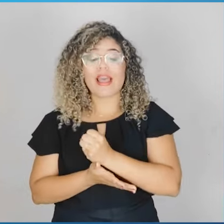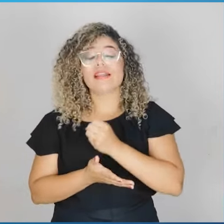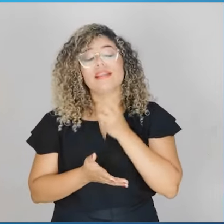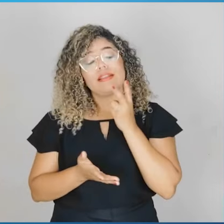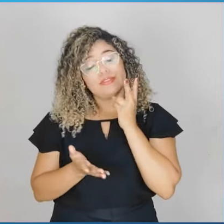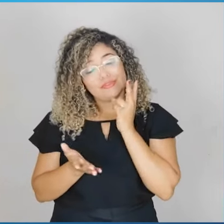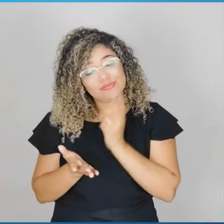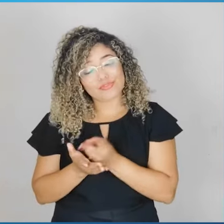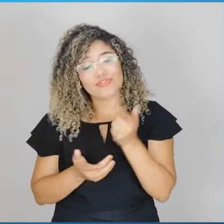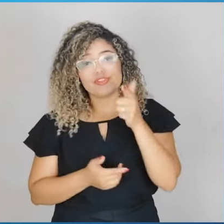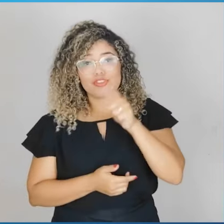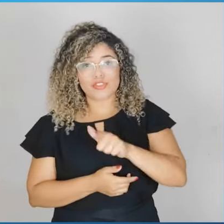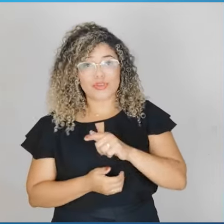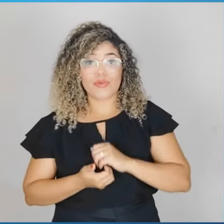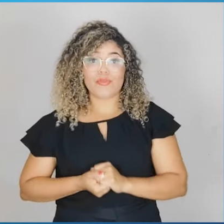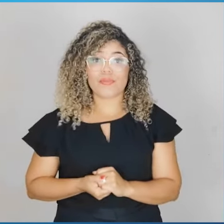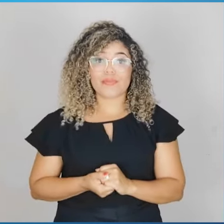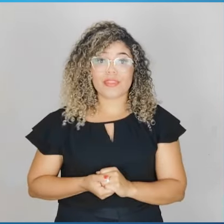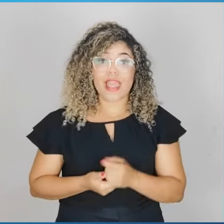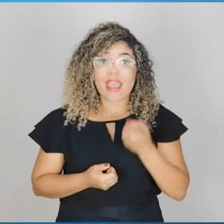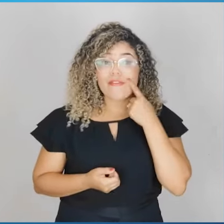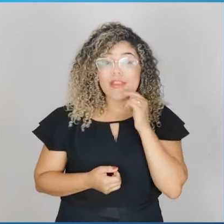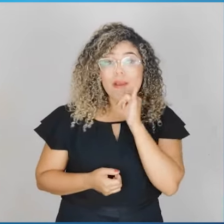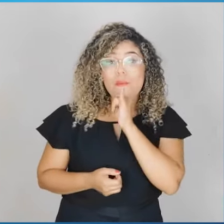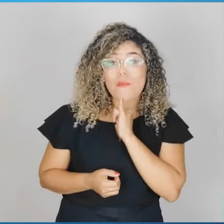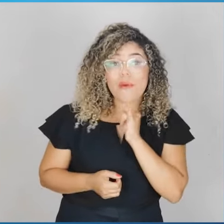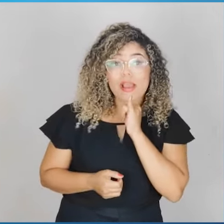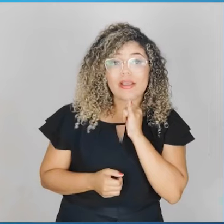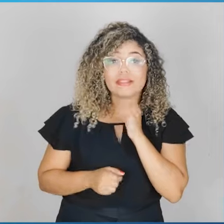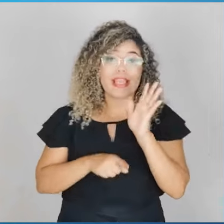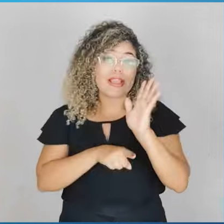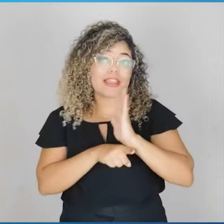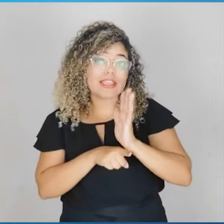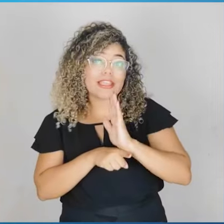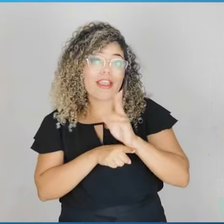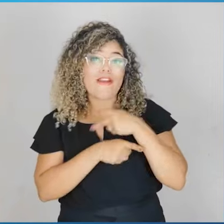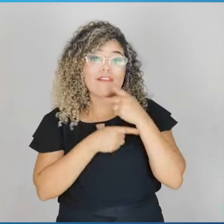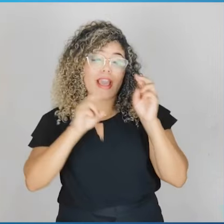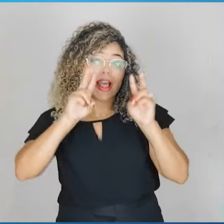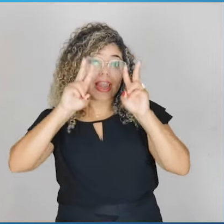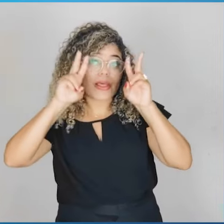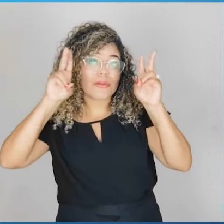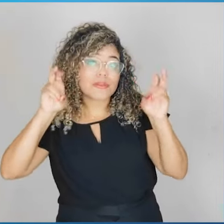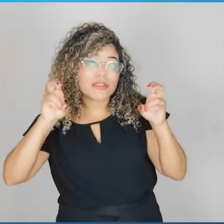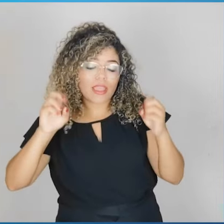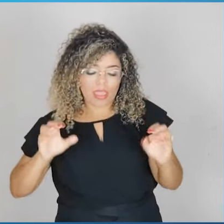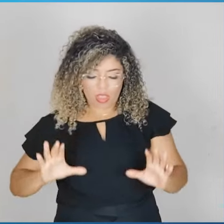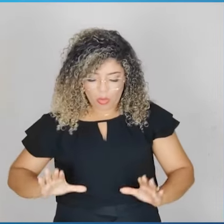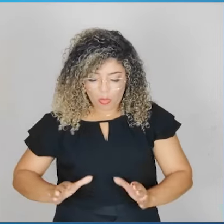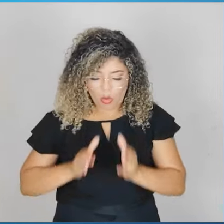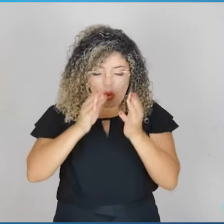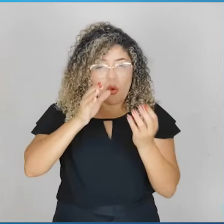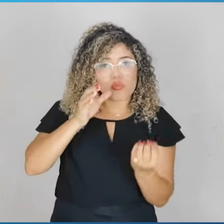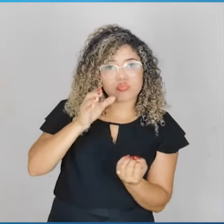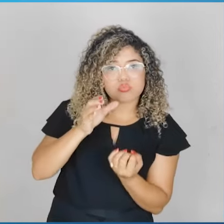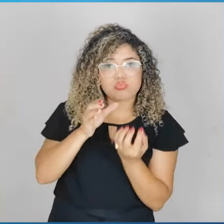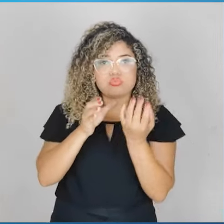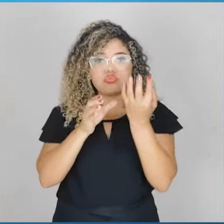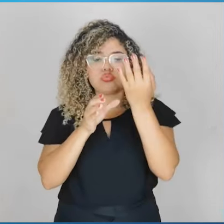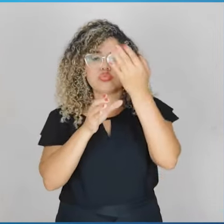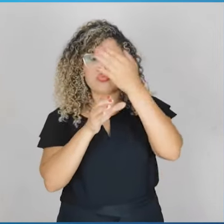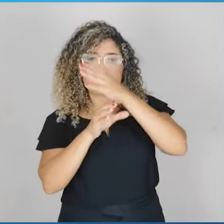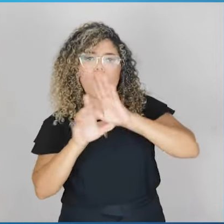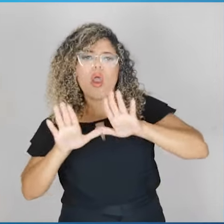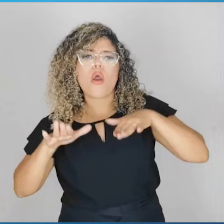falecida esposa. Então aqui nós temos um exemplo de filme que trabalha, que mostra a erupção vulcânica, quais são os problemas, os